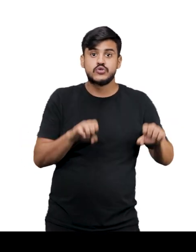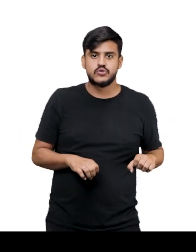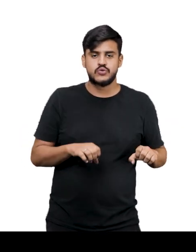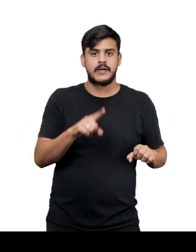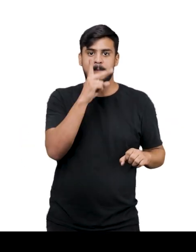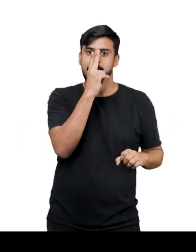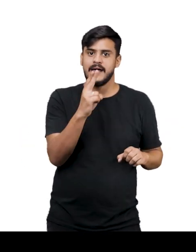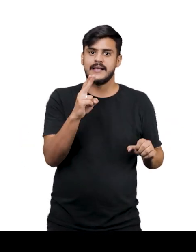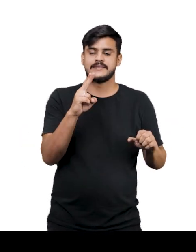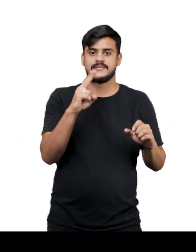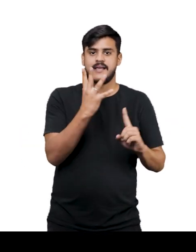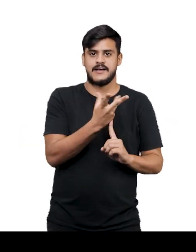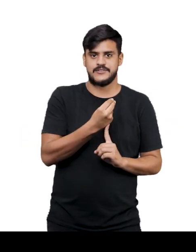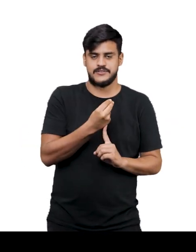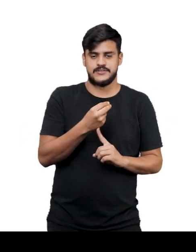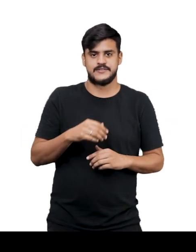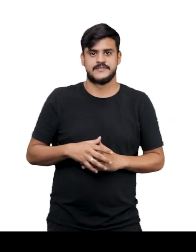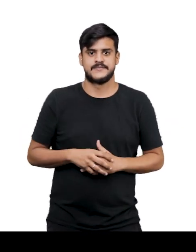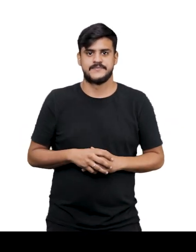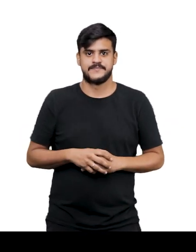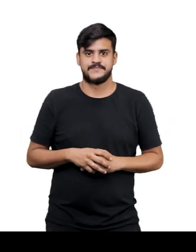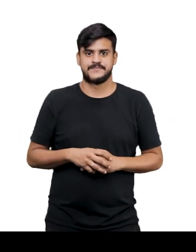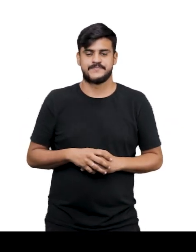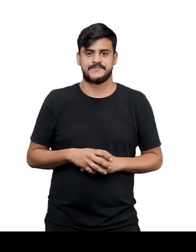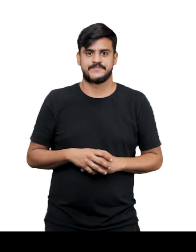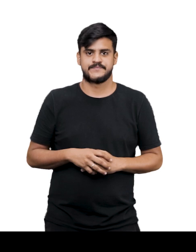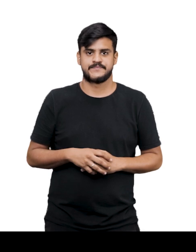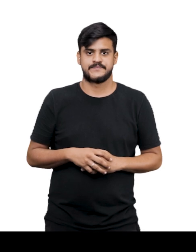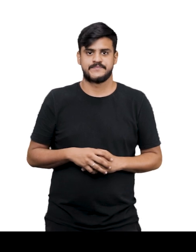estão diversas estruturas de caráter lúdico.